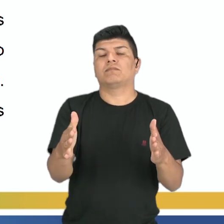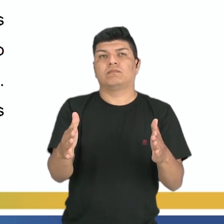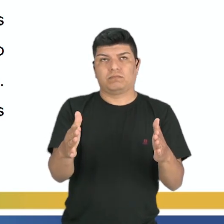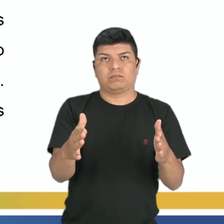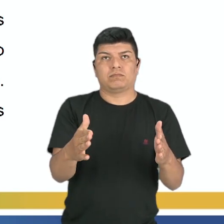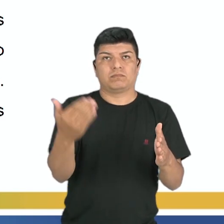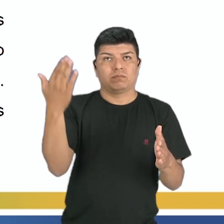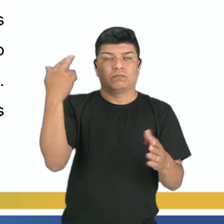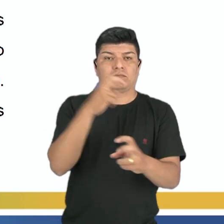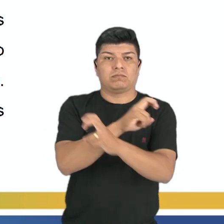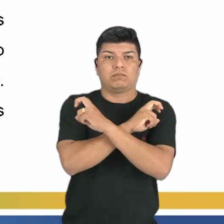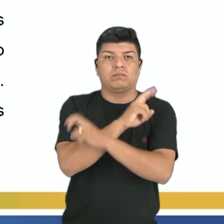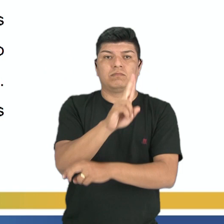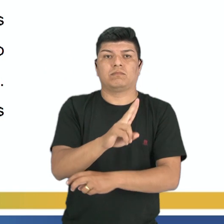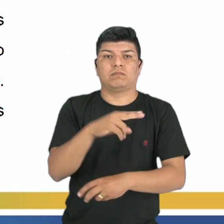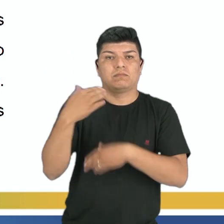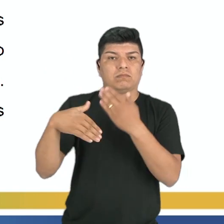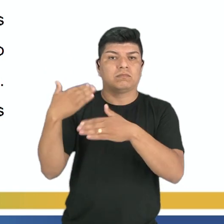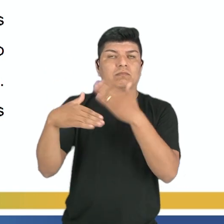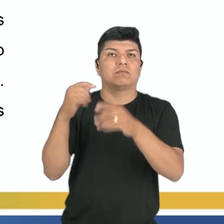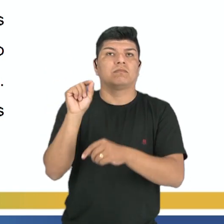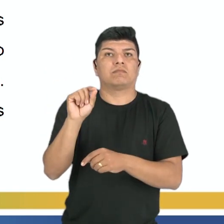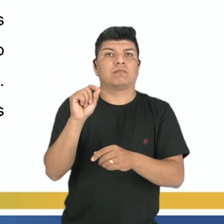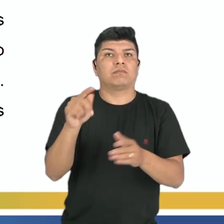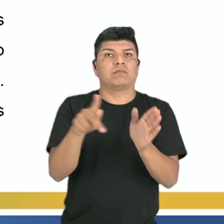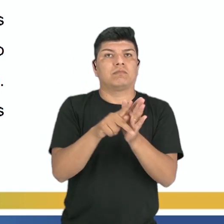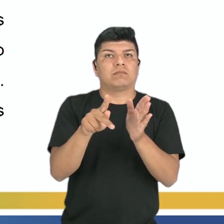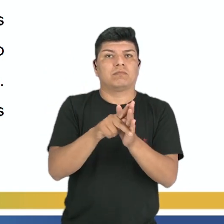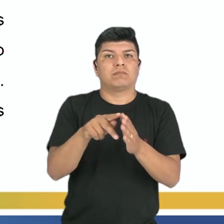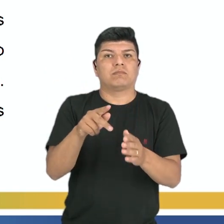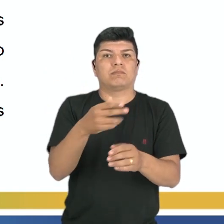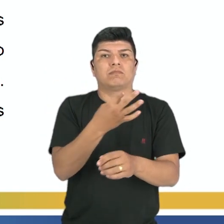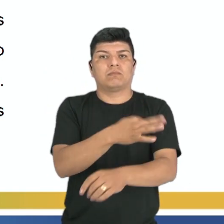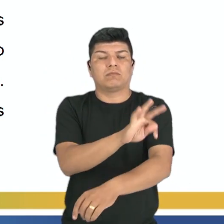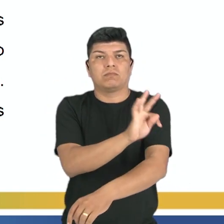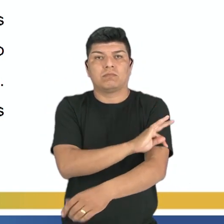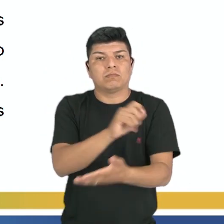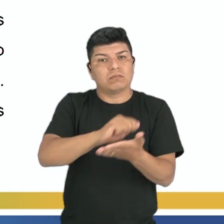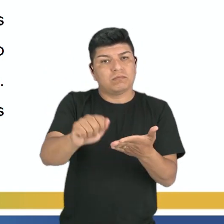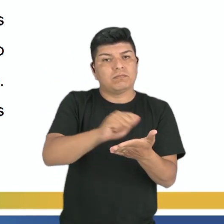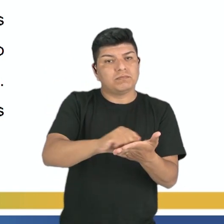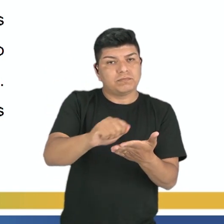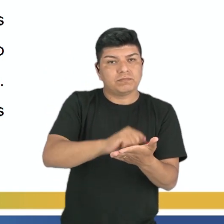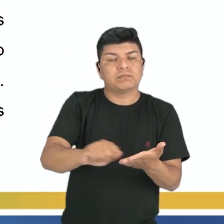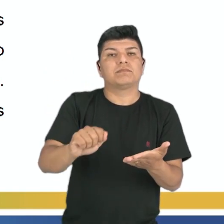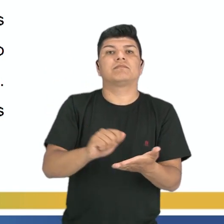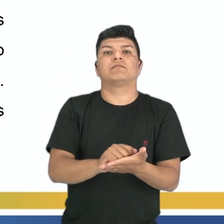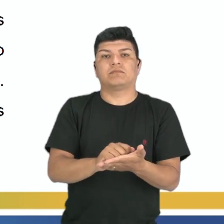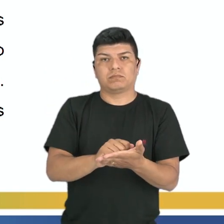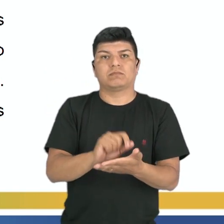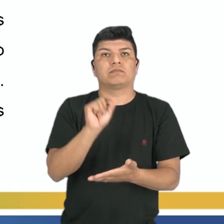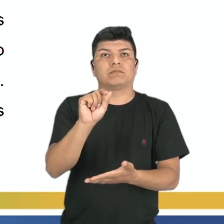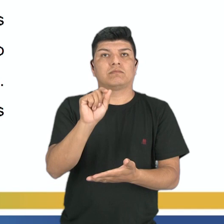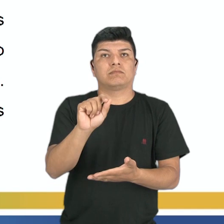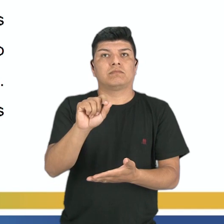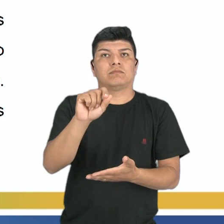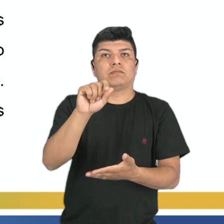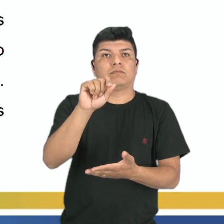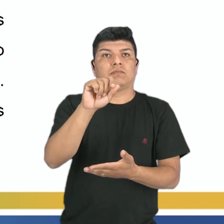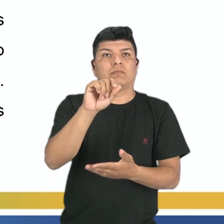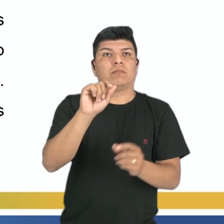os antigos egípcios também desenvolveram a sua própria técnica de escrita, tá? Os chamados